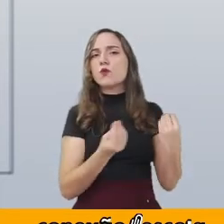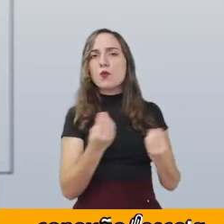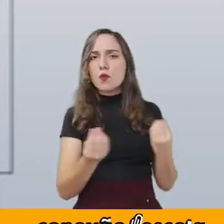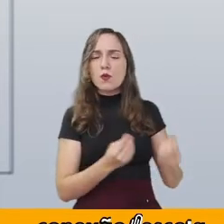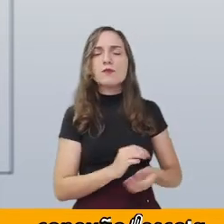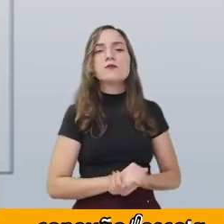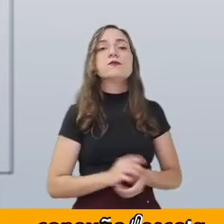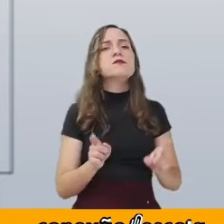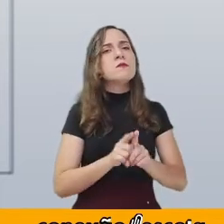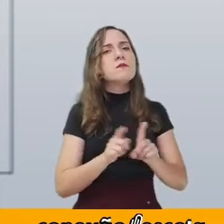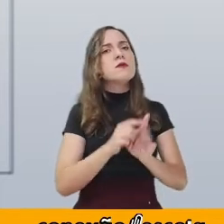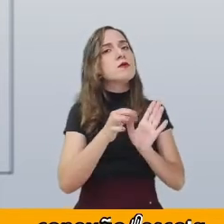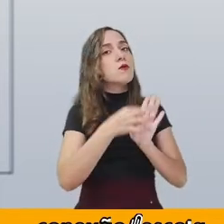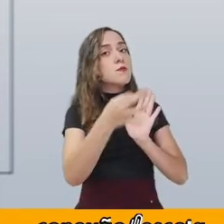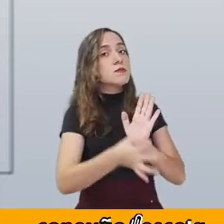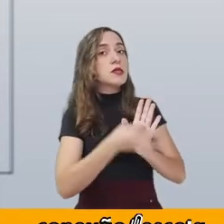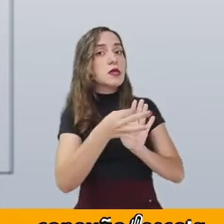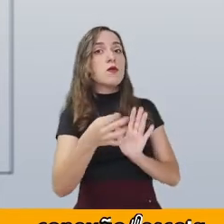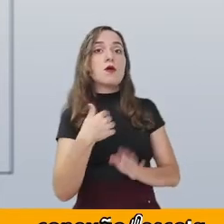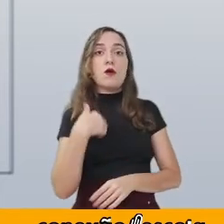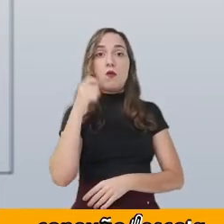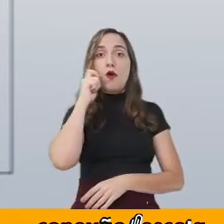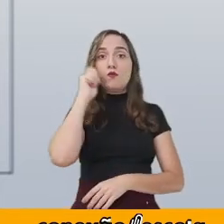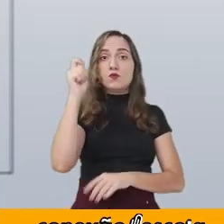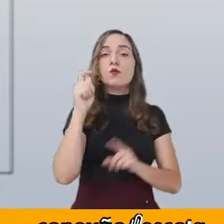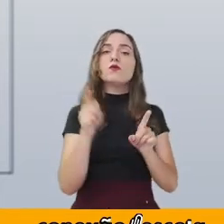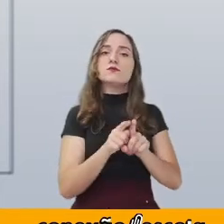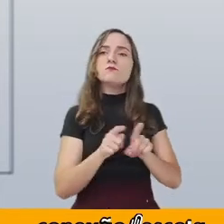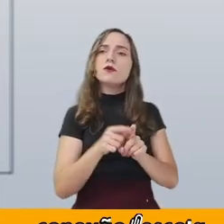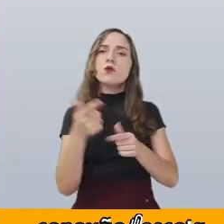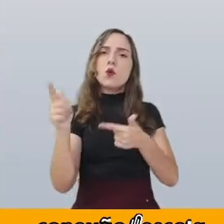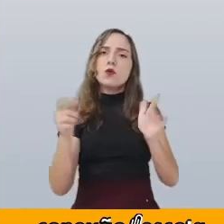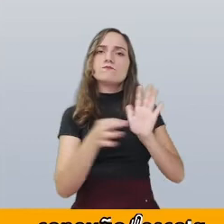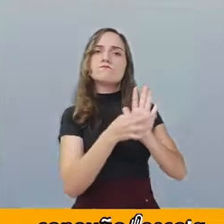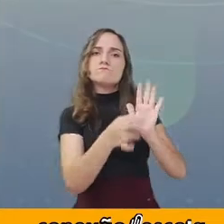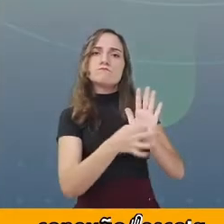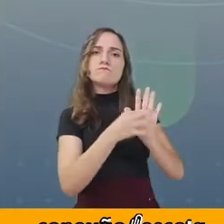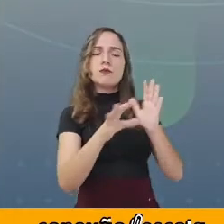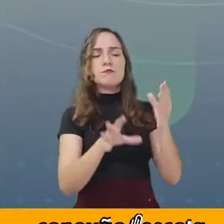das opiniões do autor, de forma organizada.